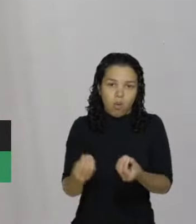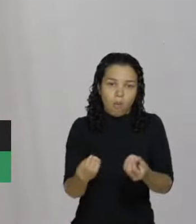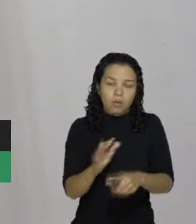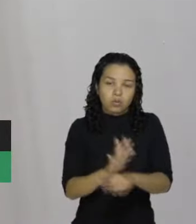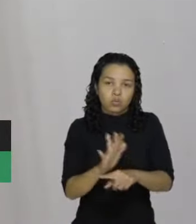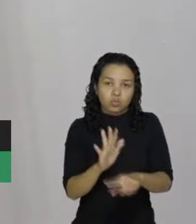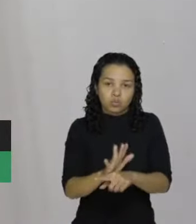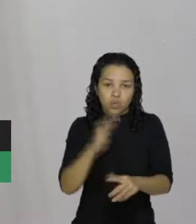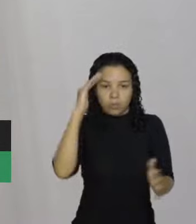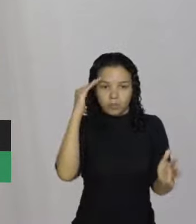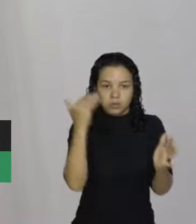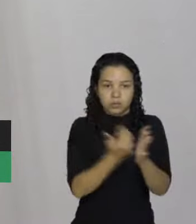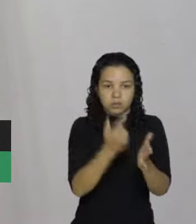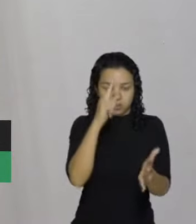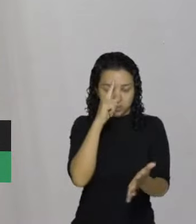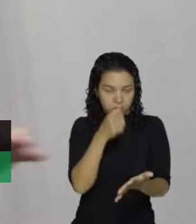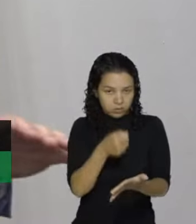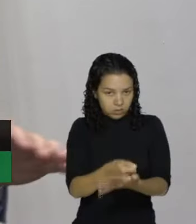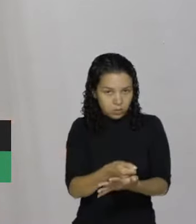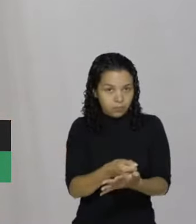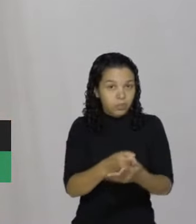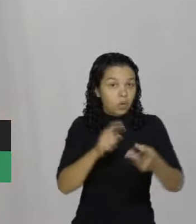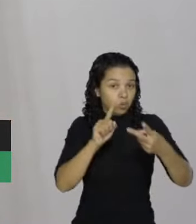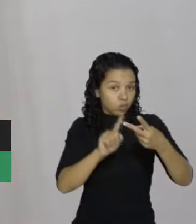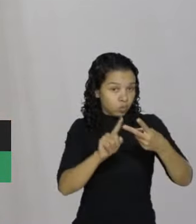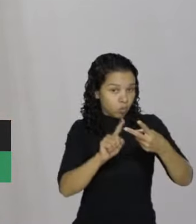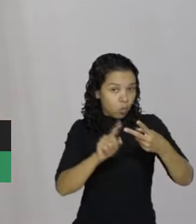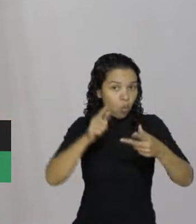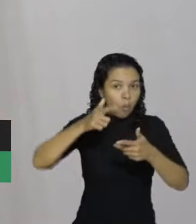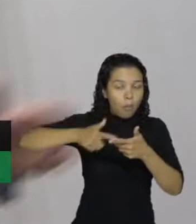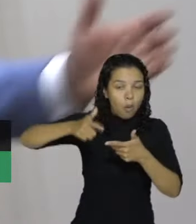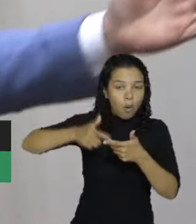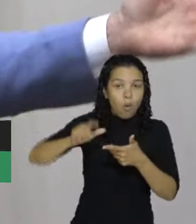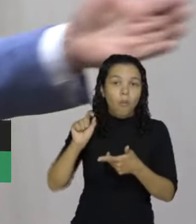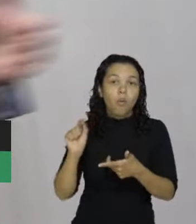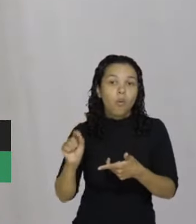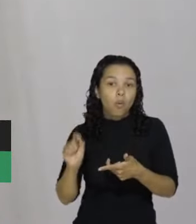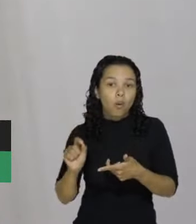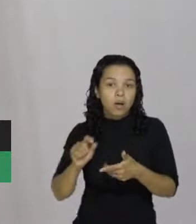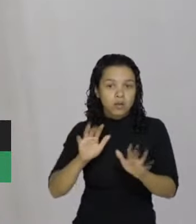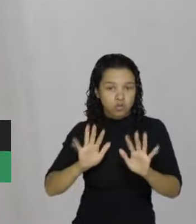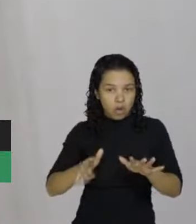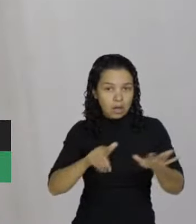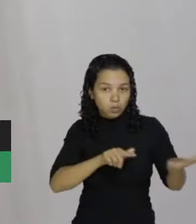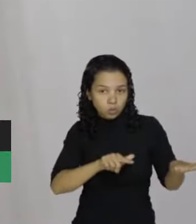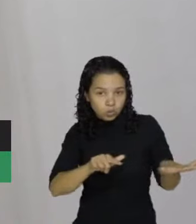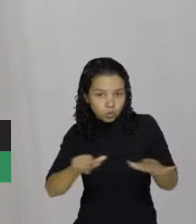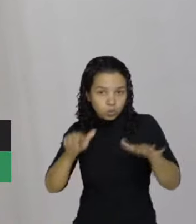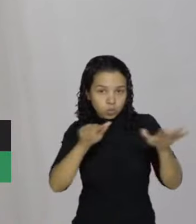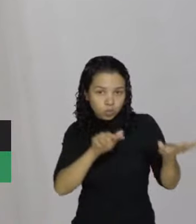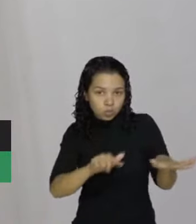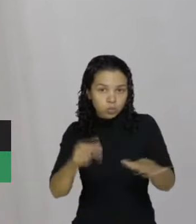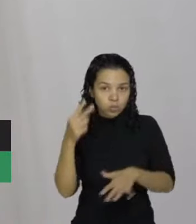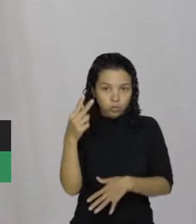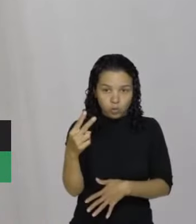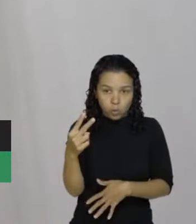determinação? E o segundo problema que veio já umas 2 semanas se arrastando é a